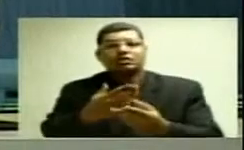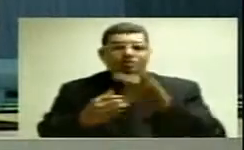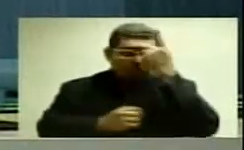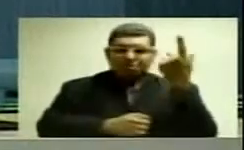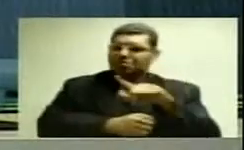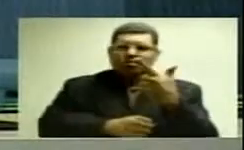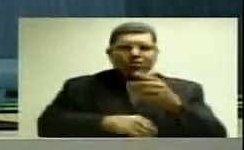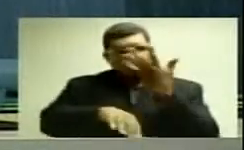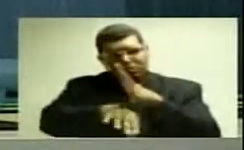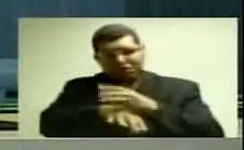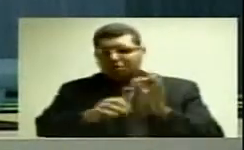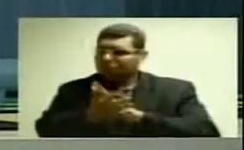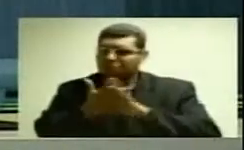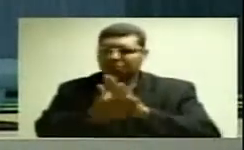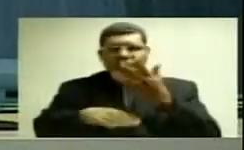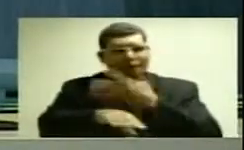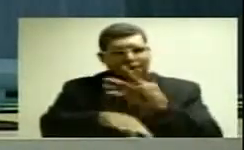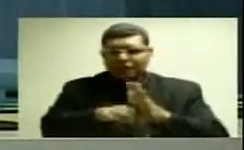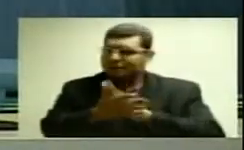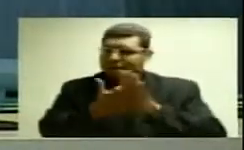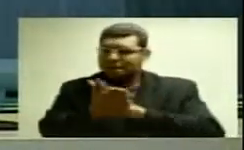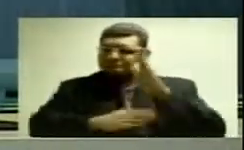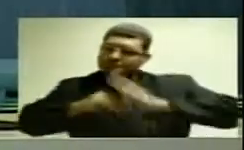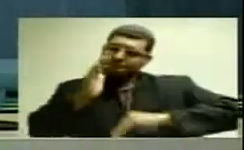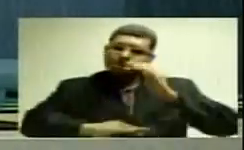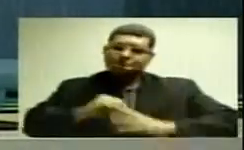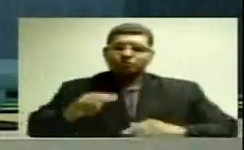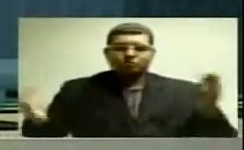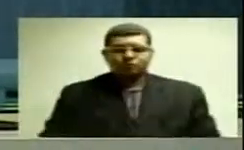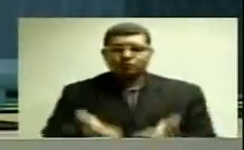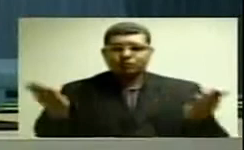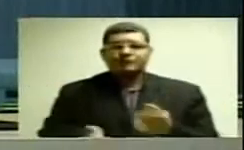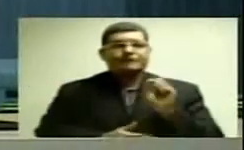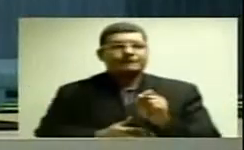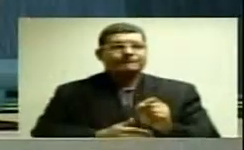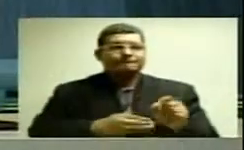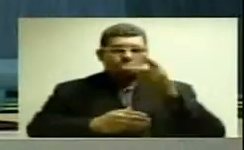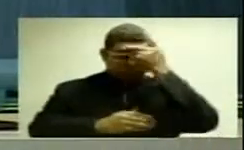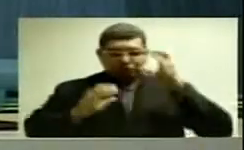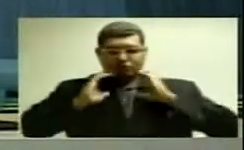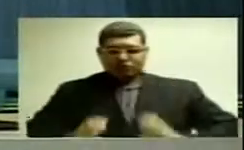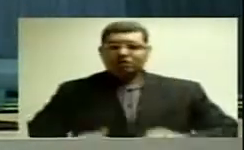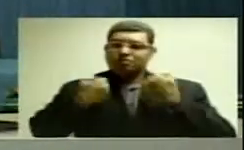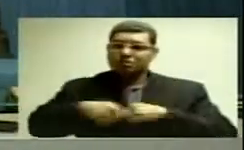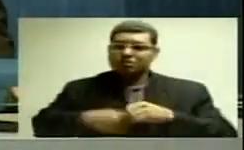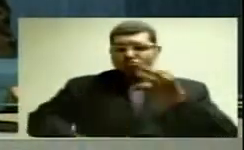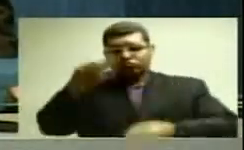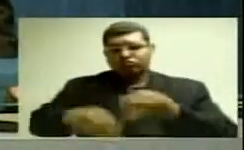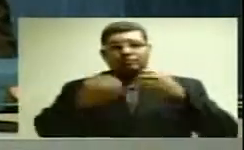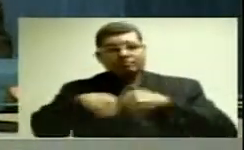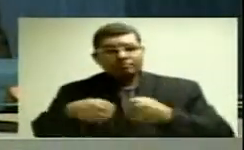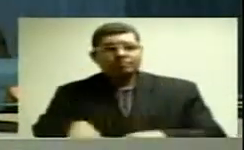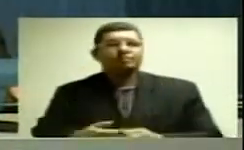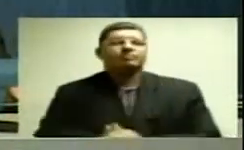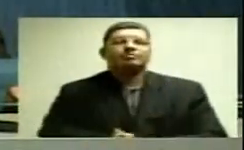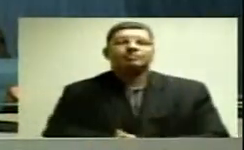gente que não é preparada para o exercício com a qualidade e a eficiência que o cidadão que precisa da justiça